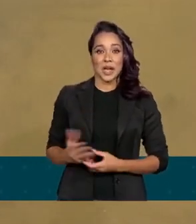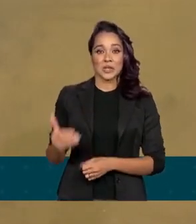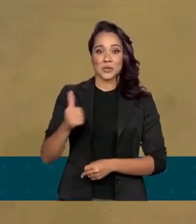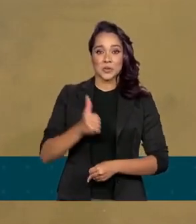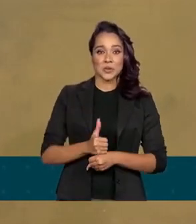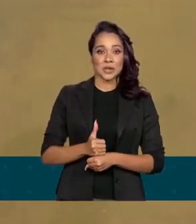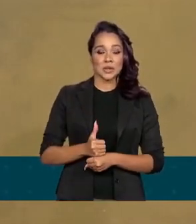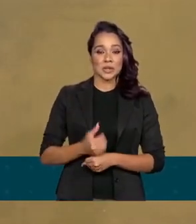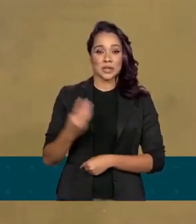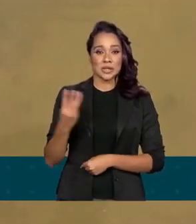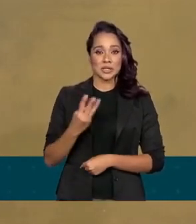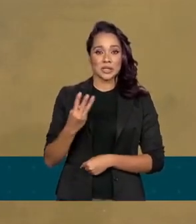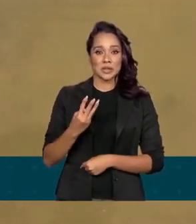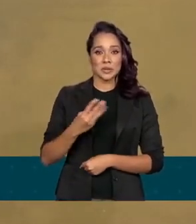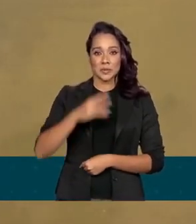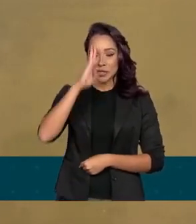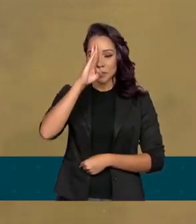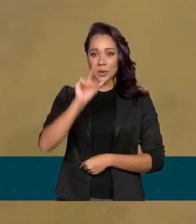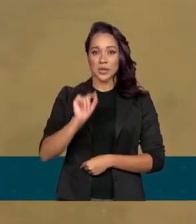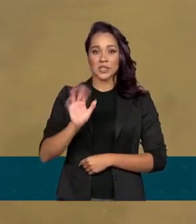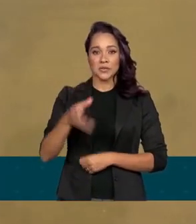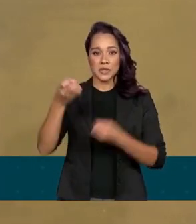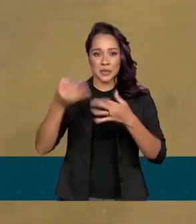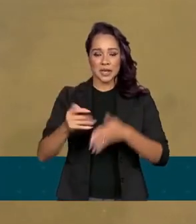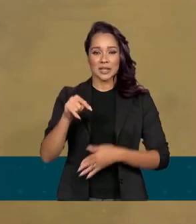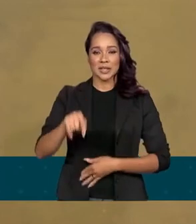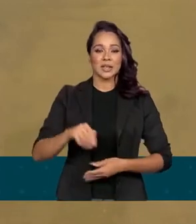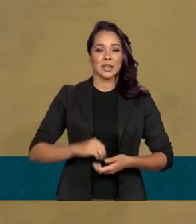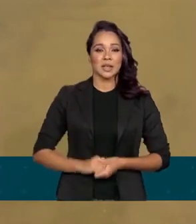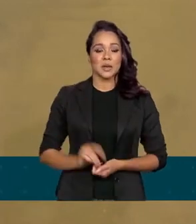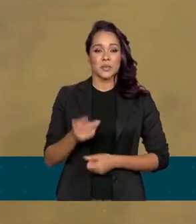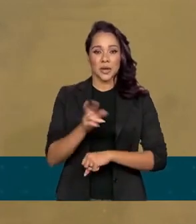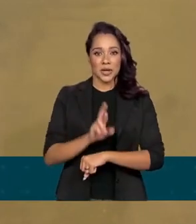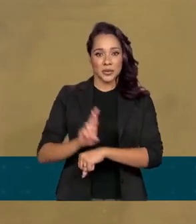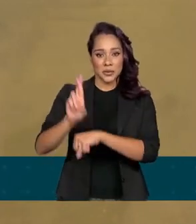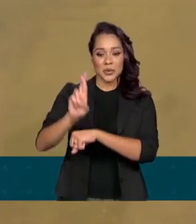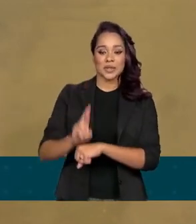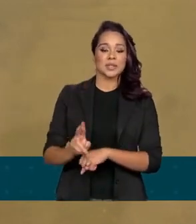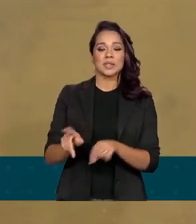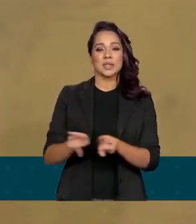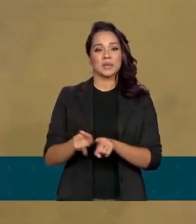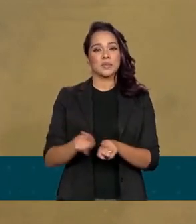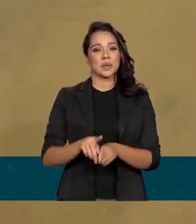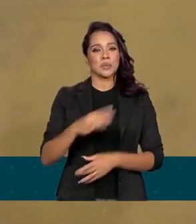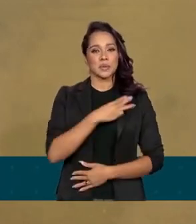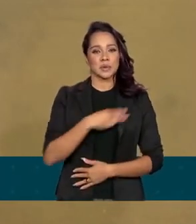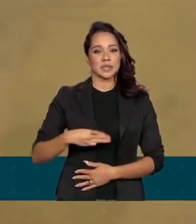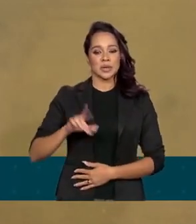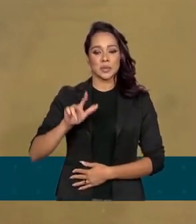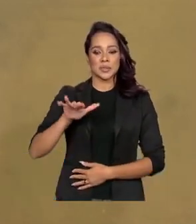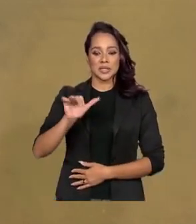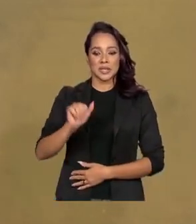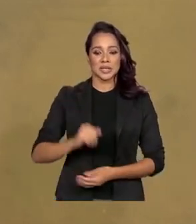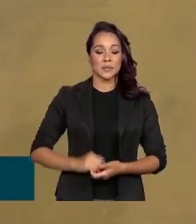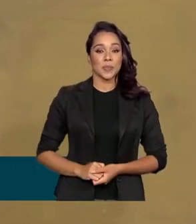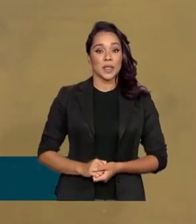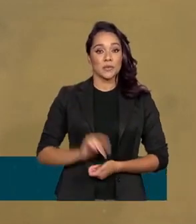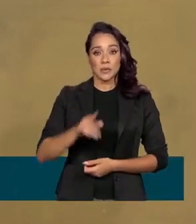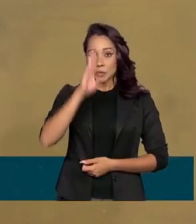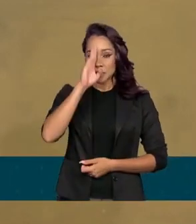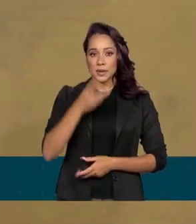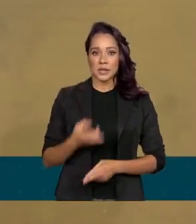assumindo o terceiro mandato, já foi dito aqui por reitores, por reitoras, pela ministra Luciana, foi um dos